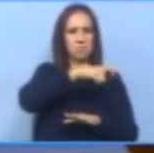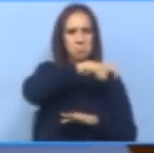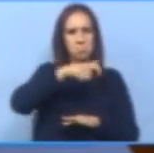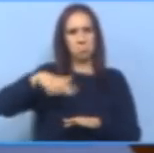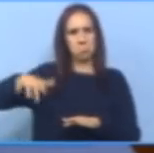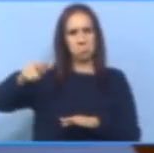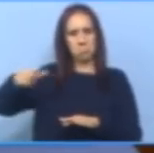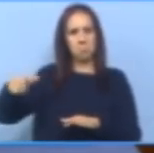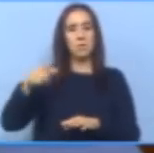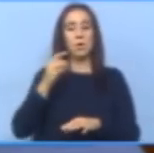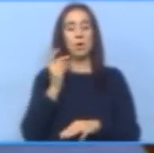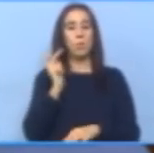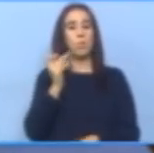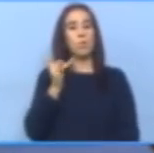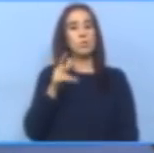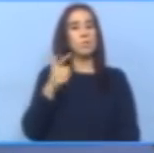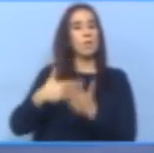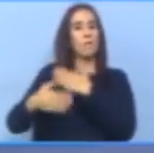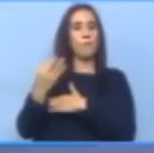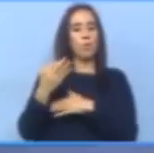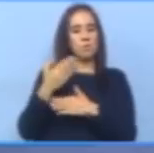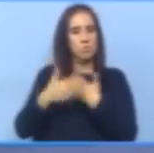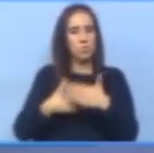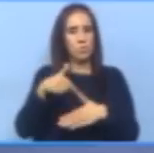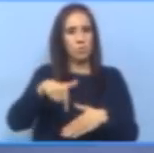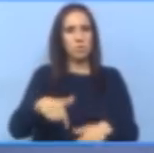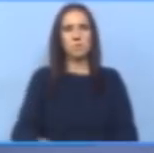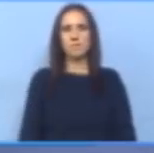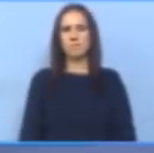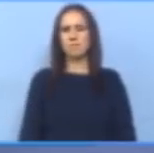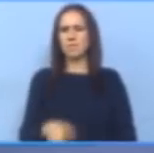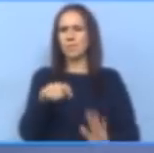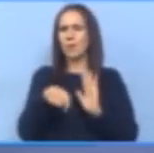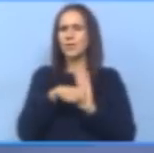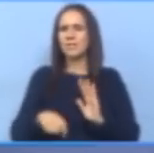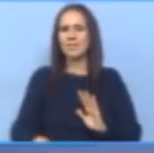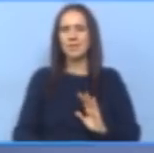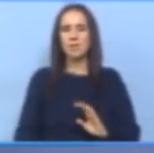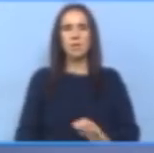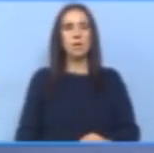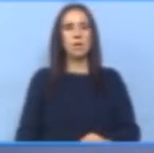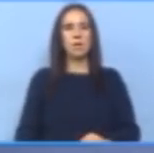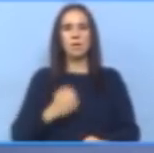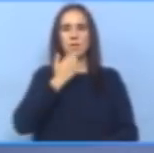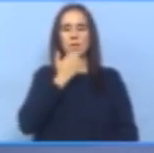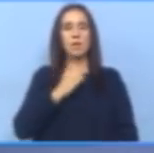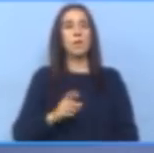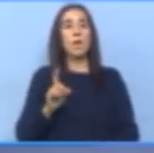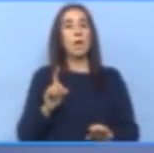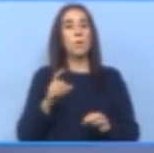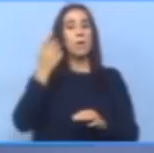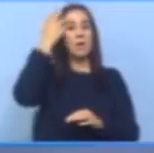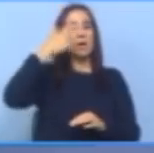assim nos dias de hoje. Isso é uma provocação. Estou-me a referir às condições de pertença ou não a este